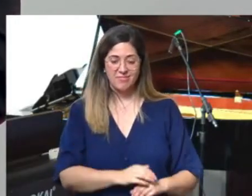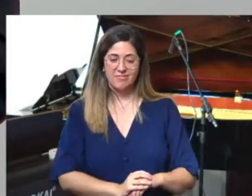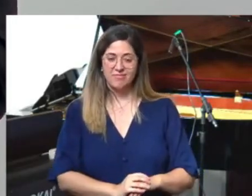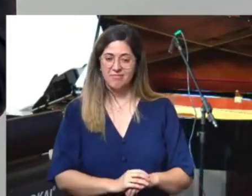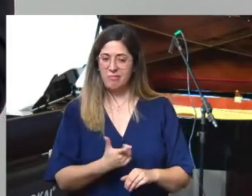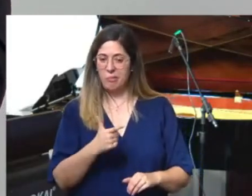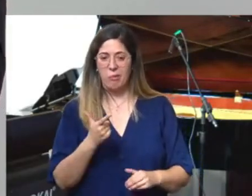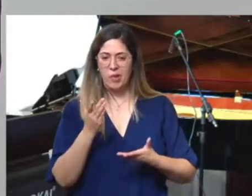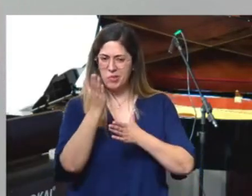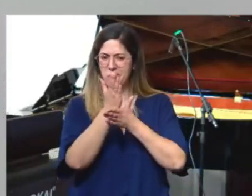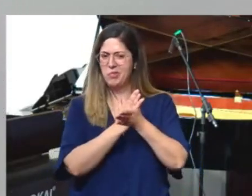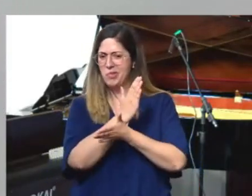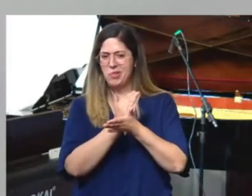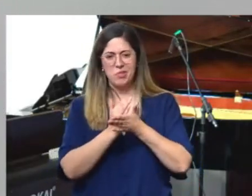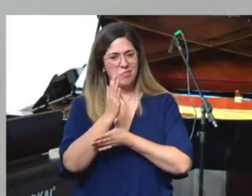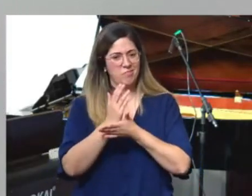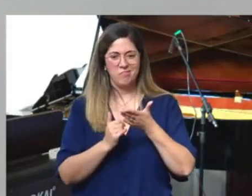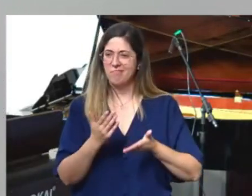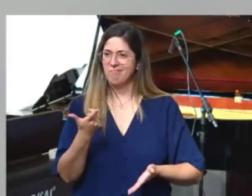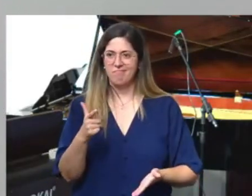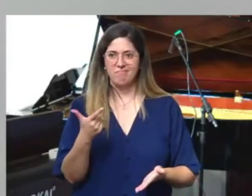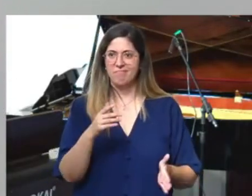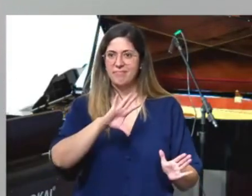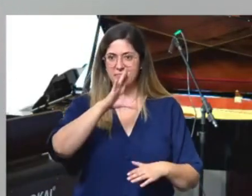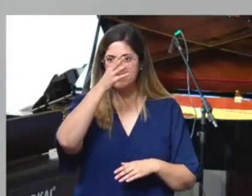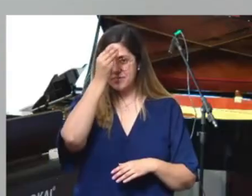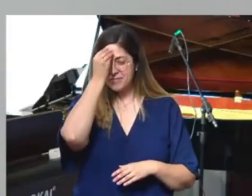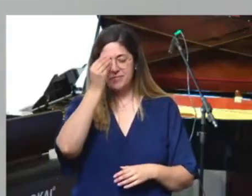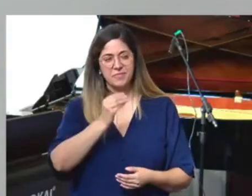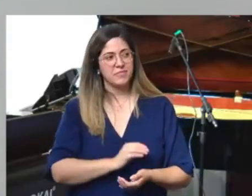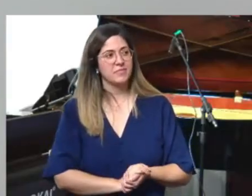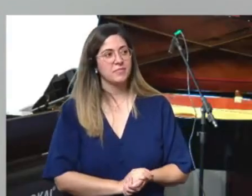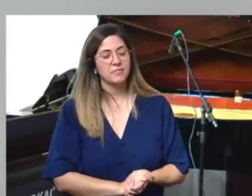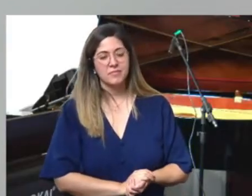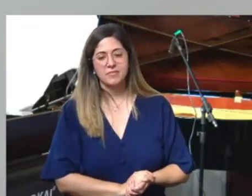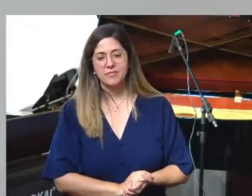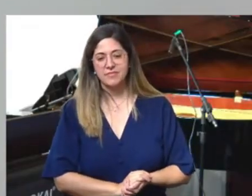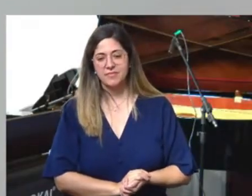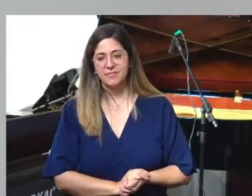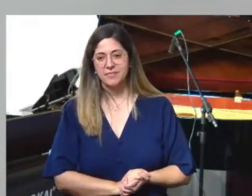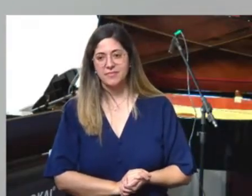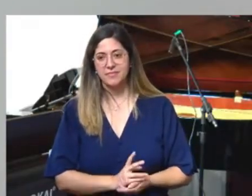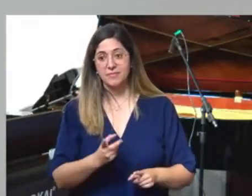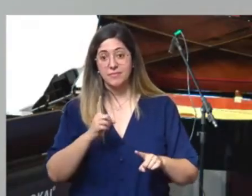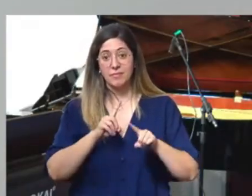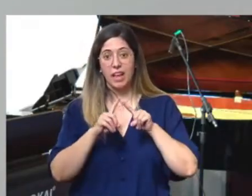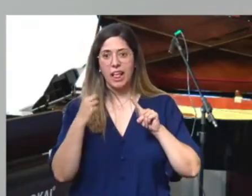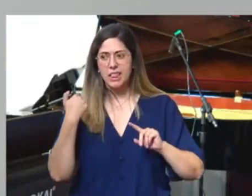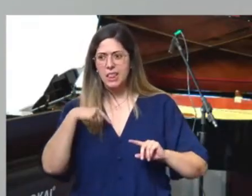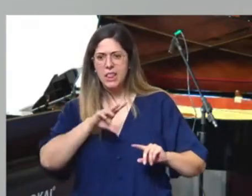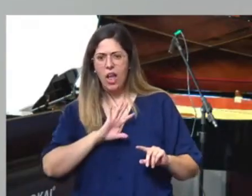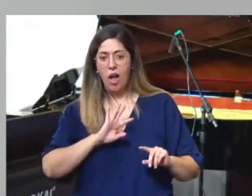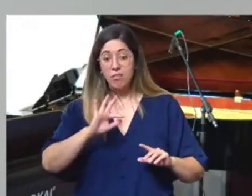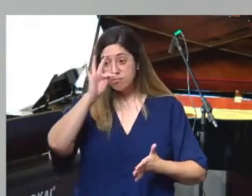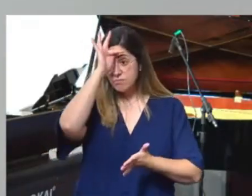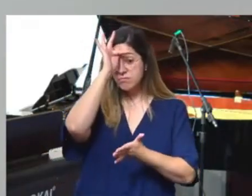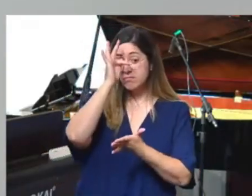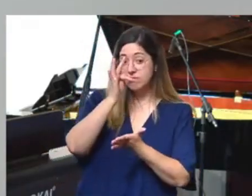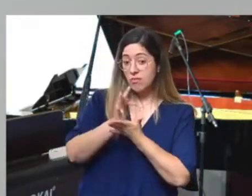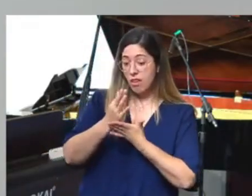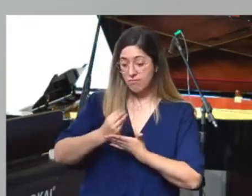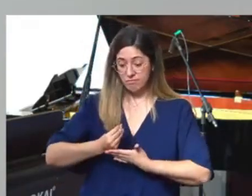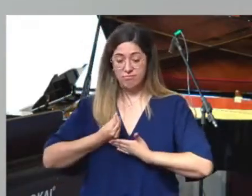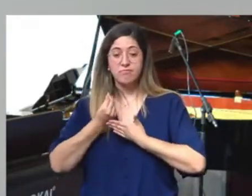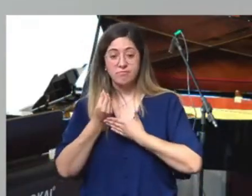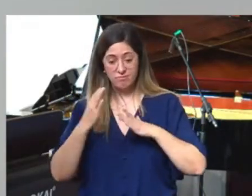vida cristã como uma unidade. A inseparável ligação entre fé e prática,